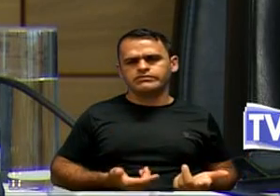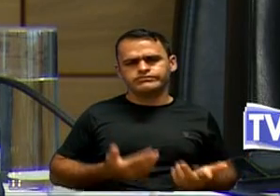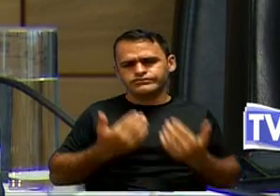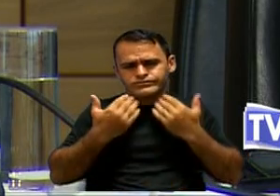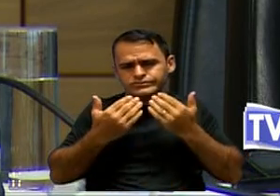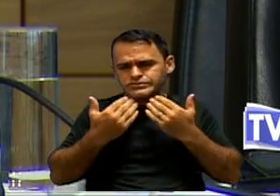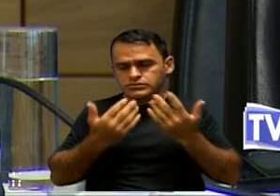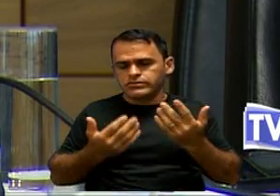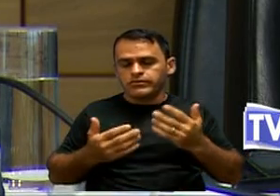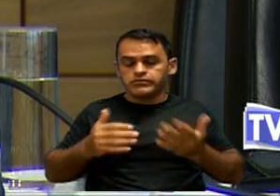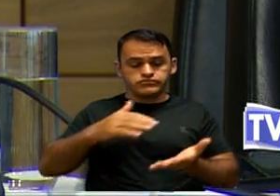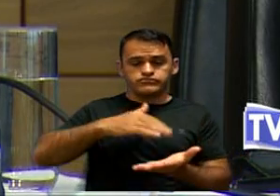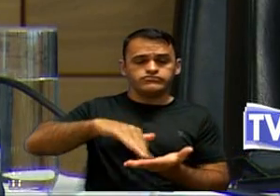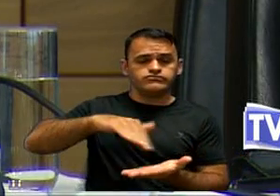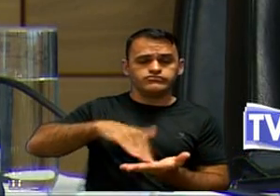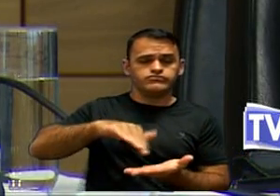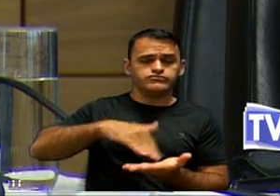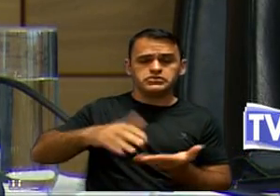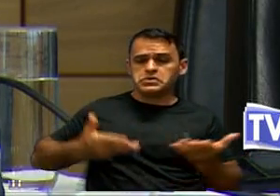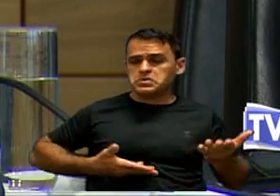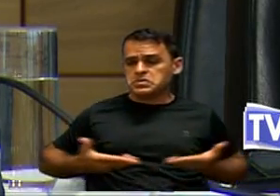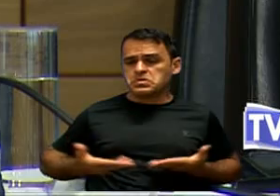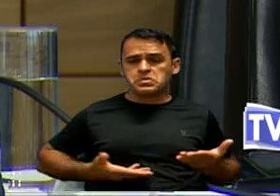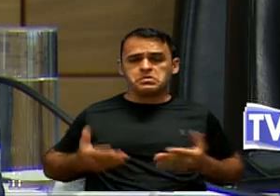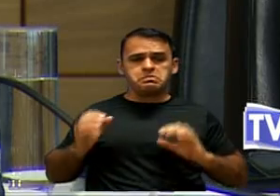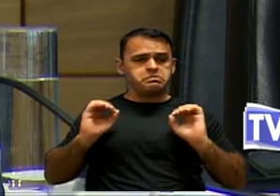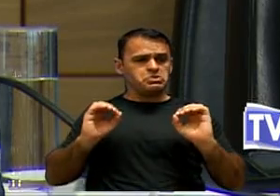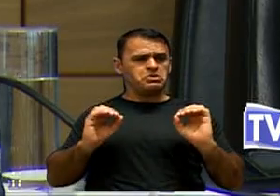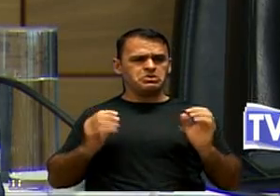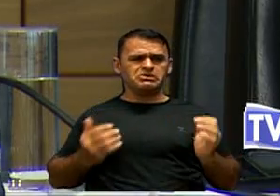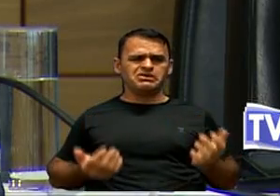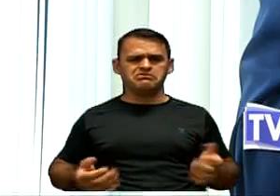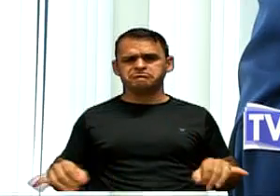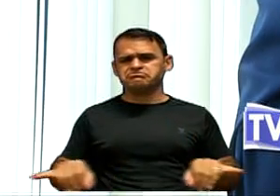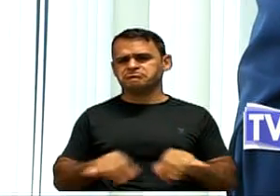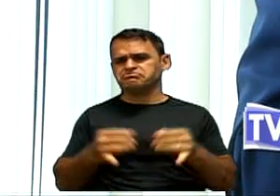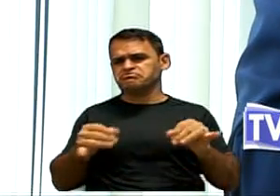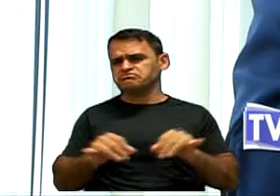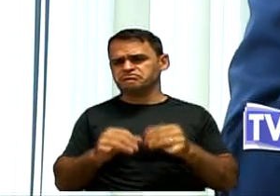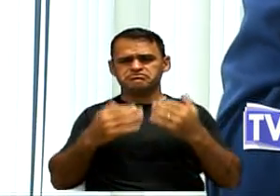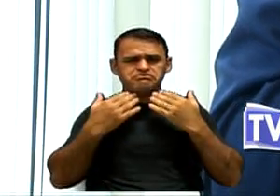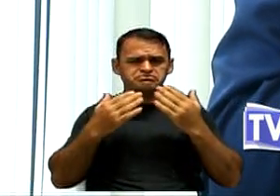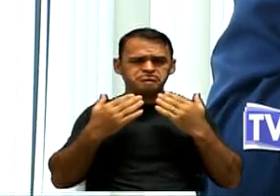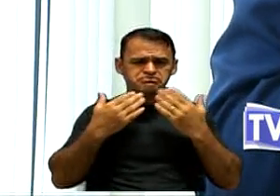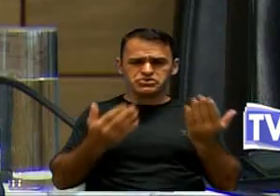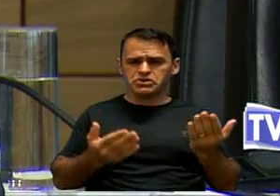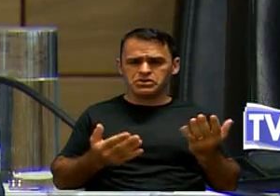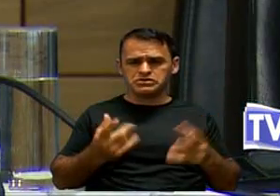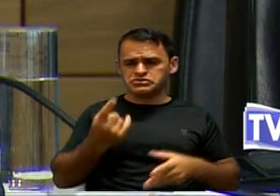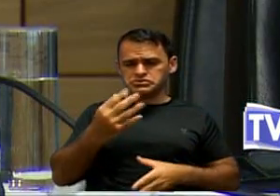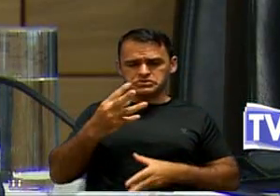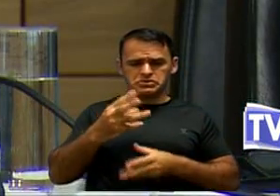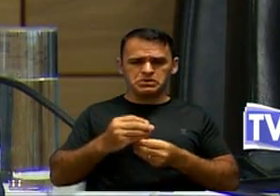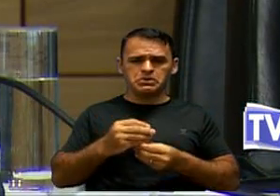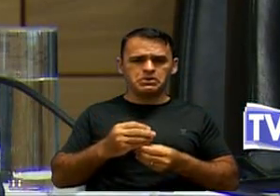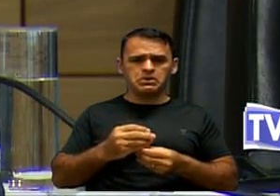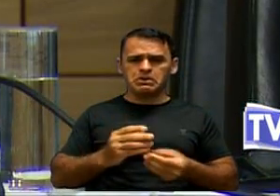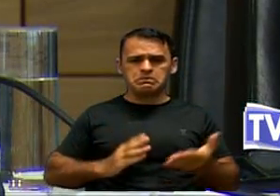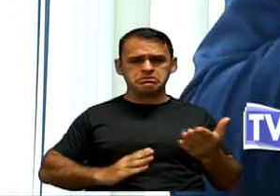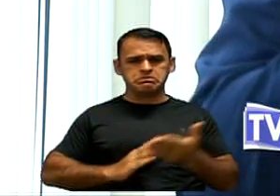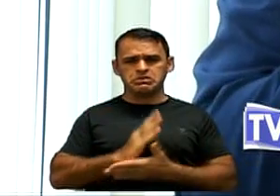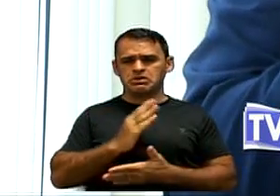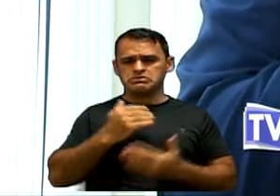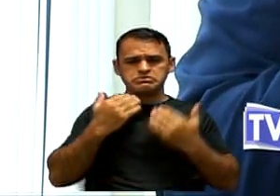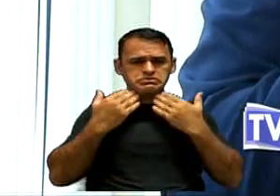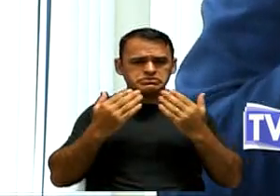pegar uma secretaria que você não tem funcionário, daí é bobagem. Mas sabe qual que é a minha dúvida, vereador Martinez? Se aprovar essa emenda, não precisa para nada. Vereador Martinez, vereador Manga,